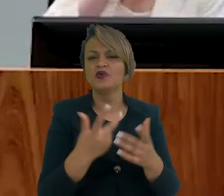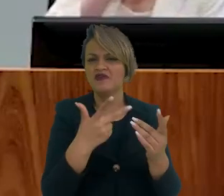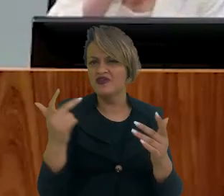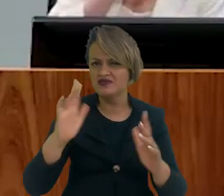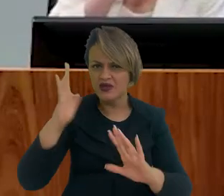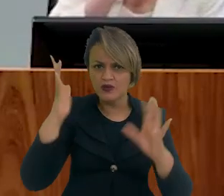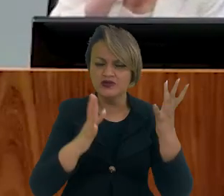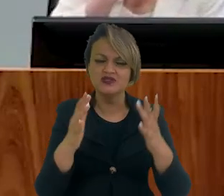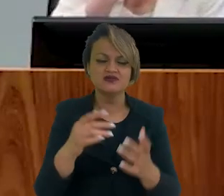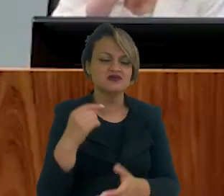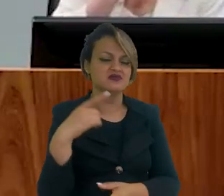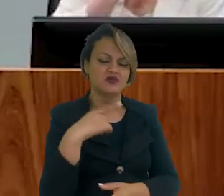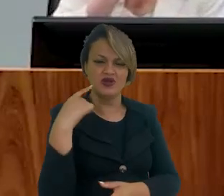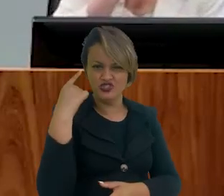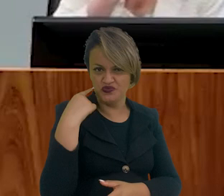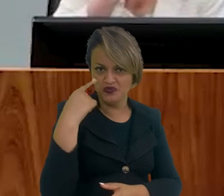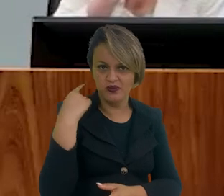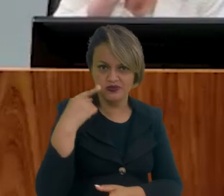a indenização